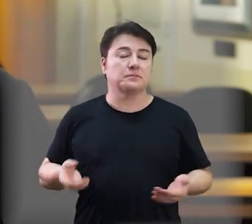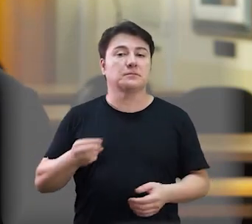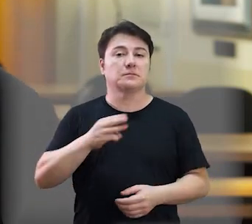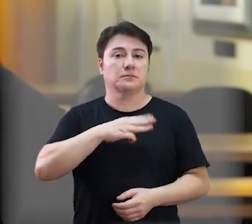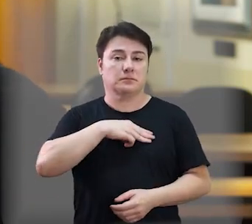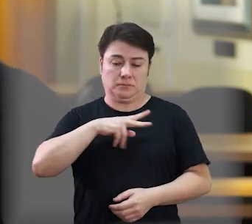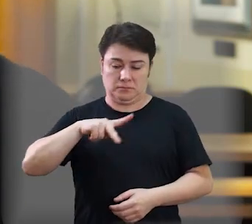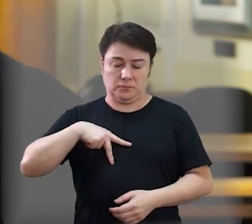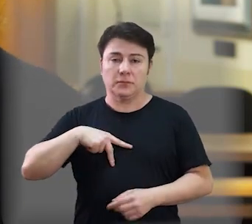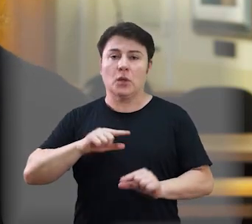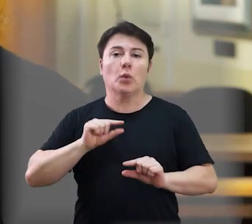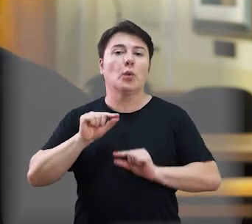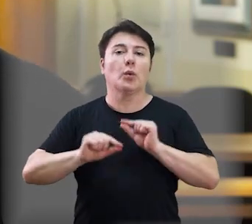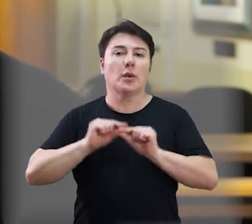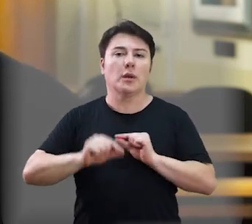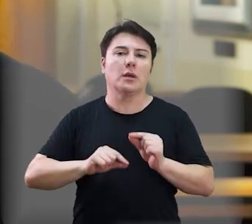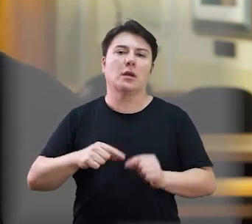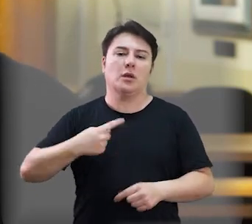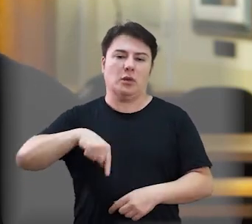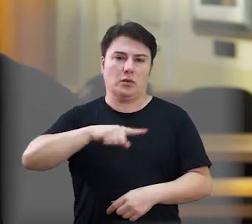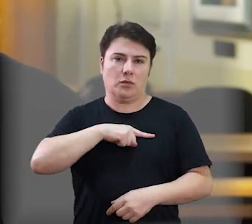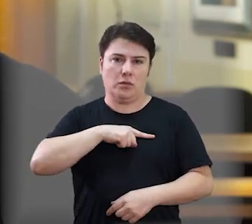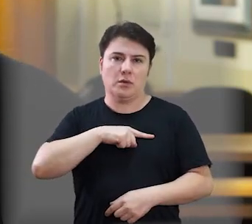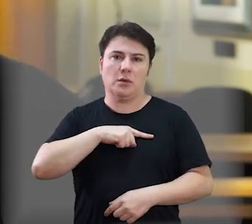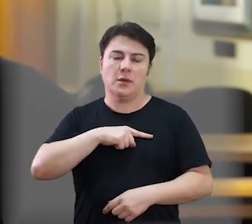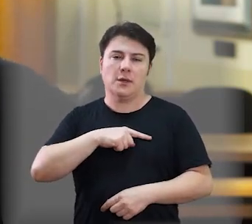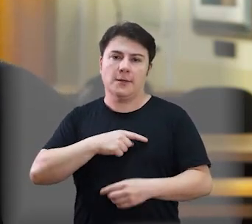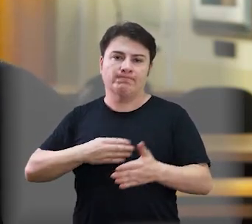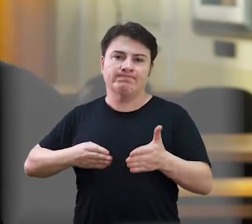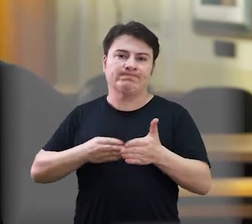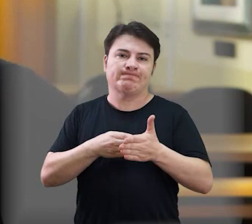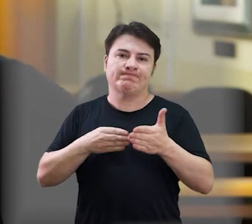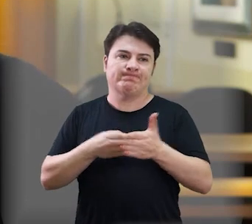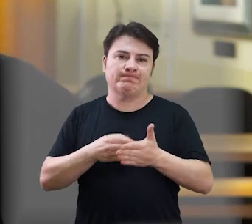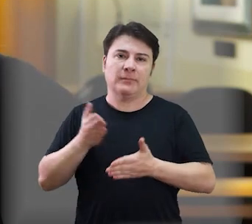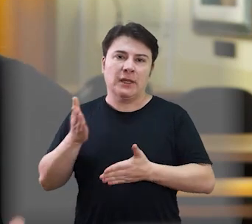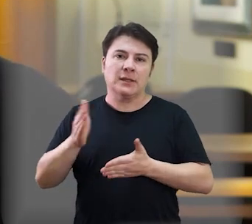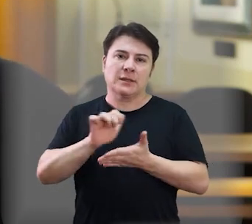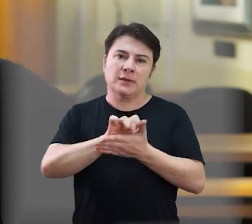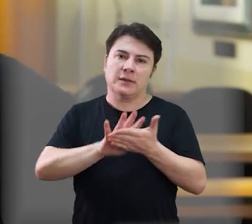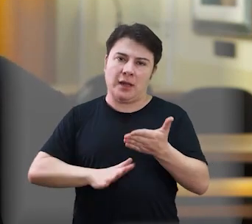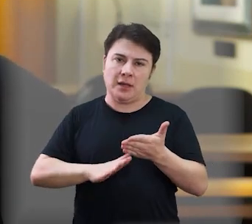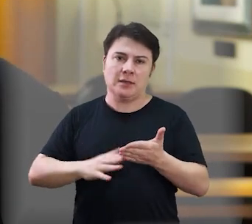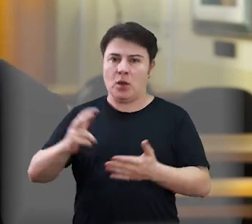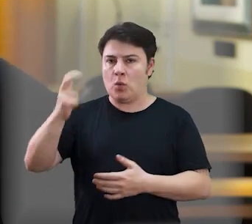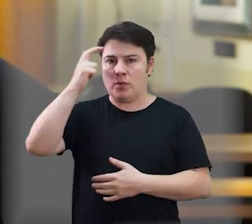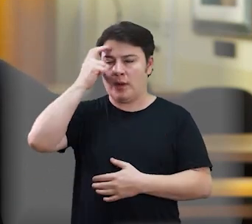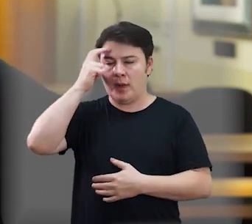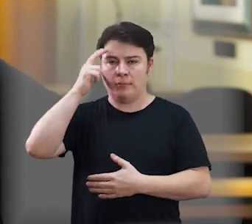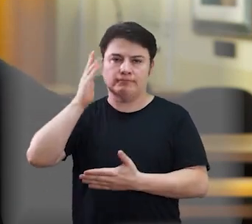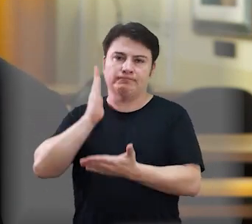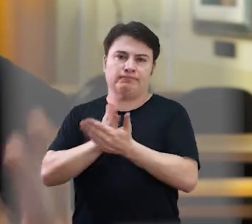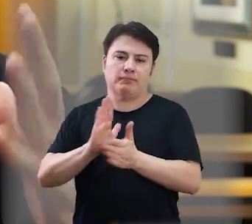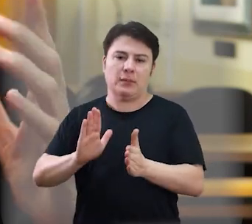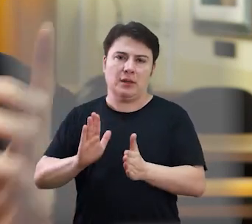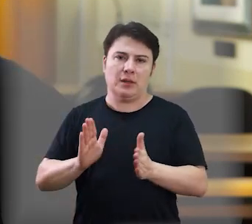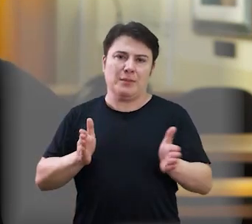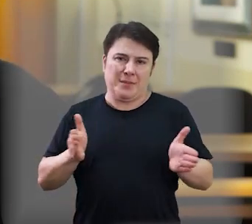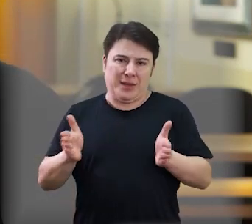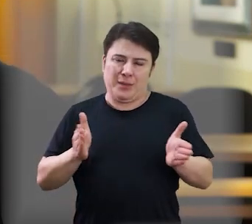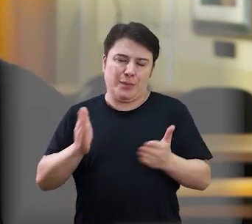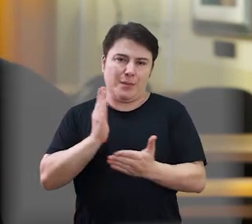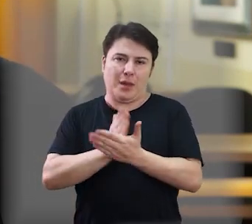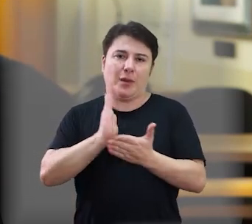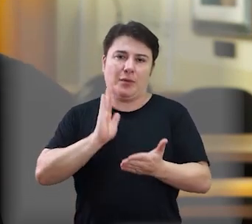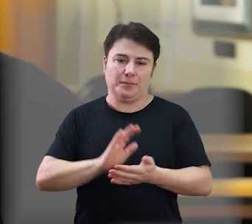Ministério Público fez com que a gente fosse impedido de manter as atividades culturais